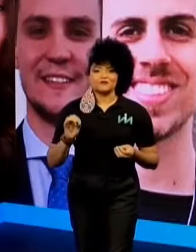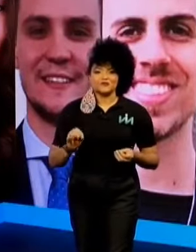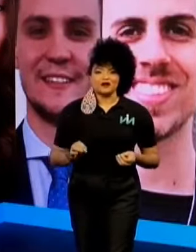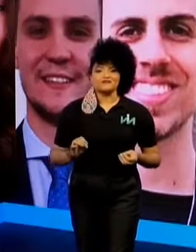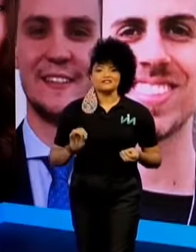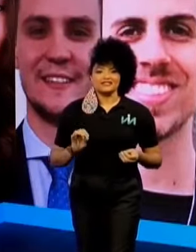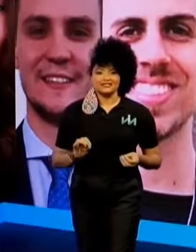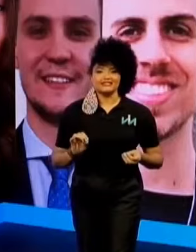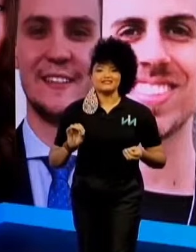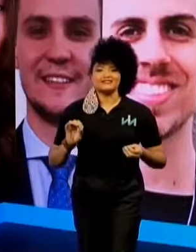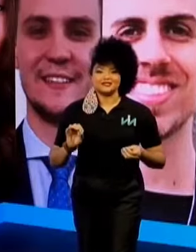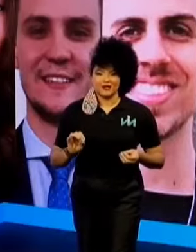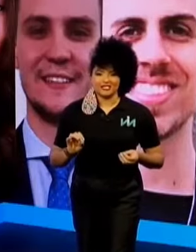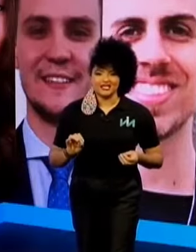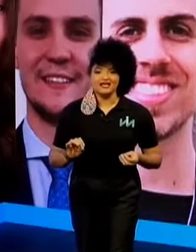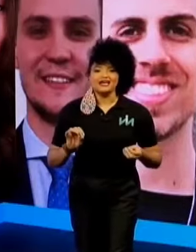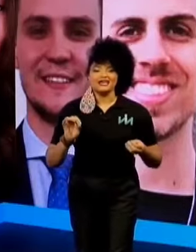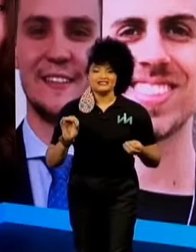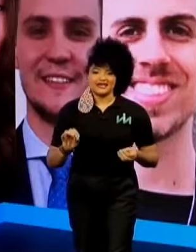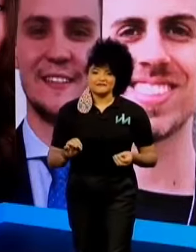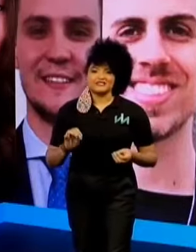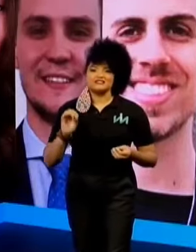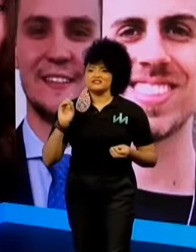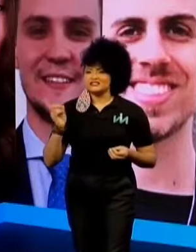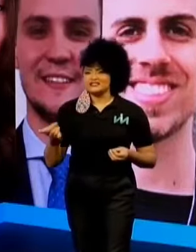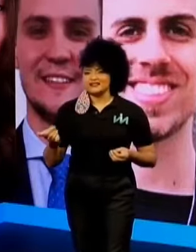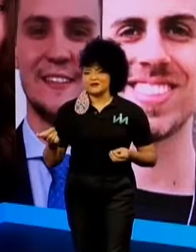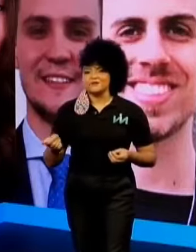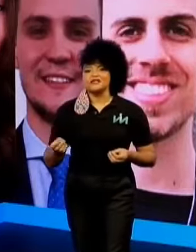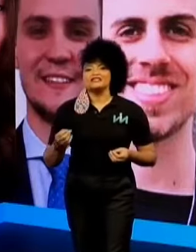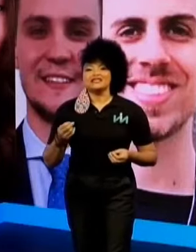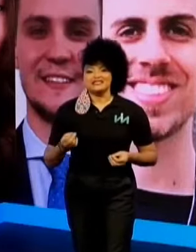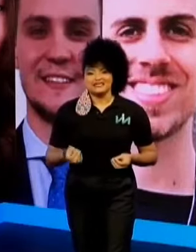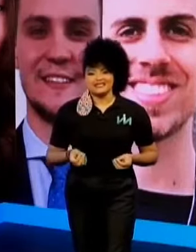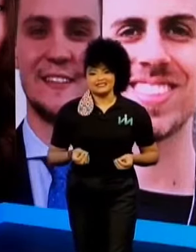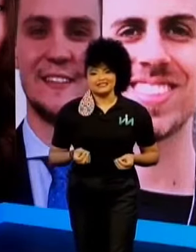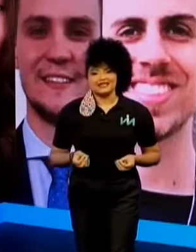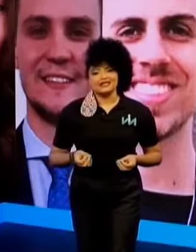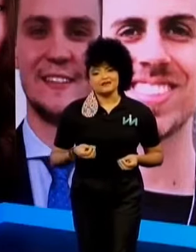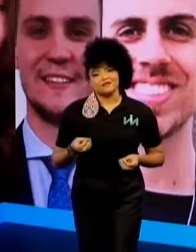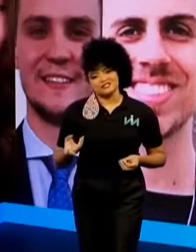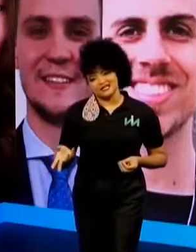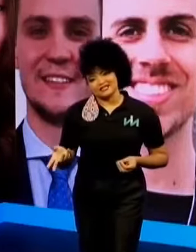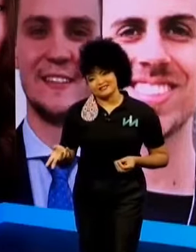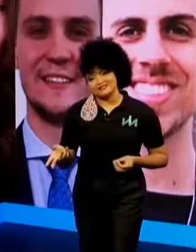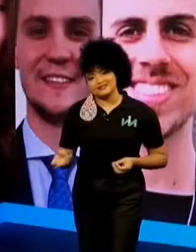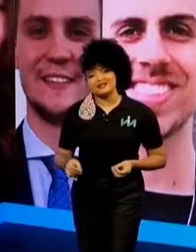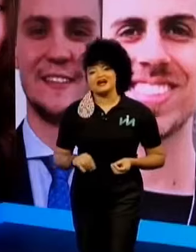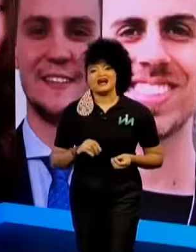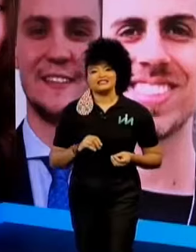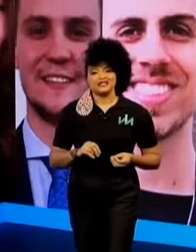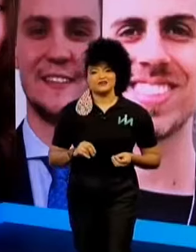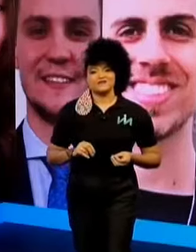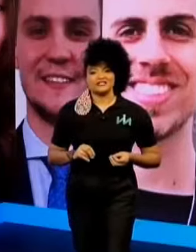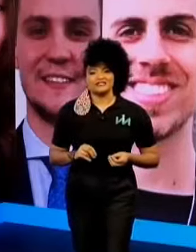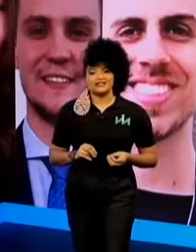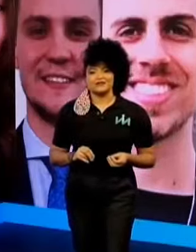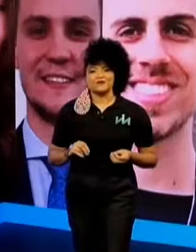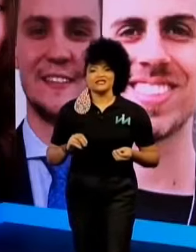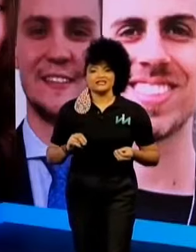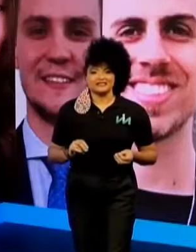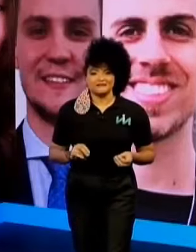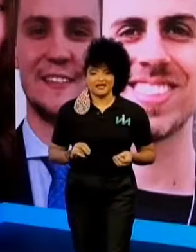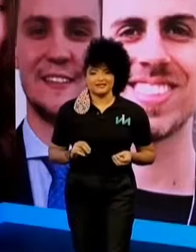prepara os novos líderes de loja em temas de gestão, liderança e processos, além de